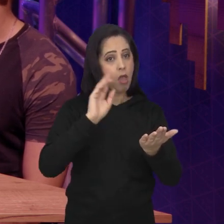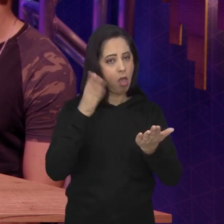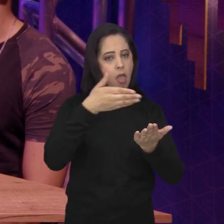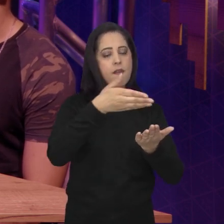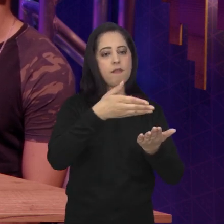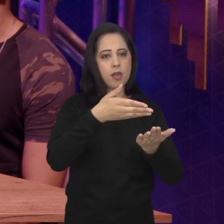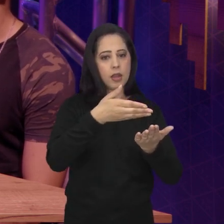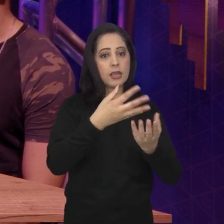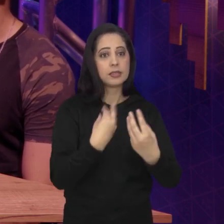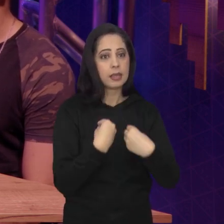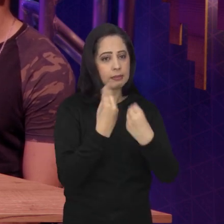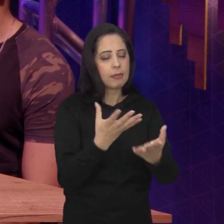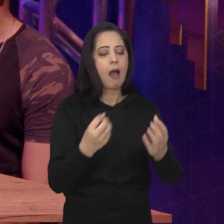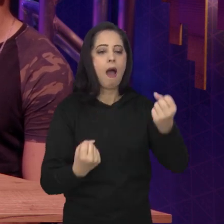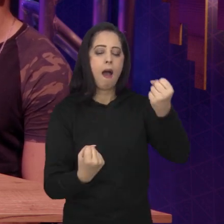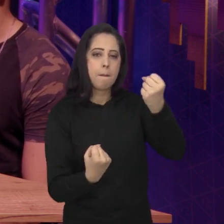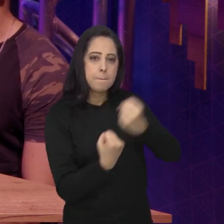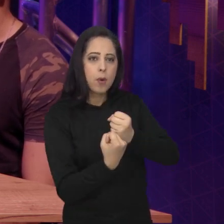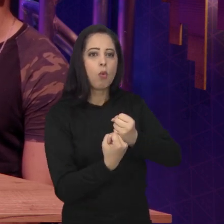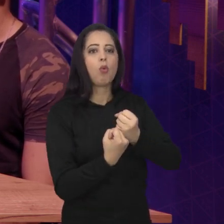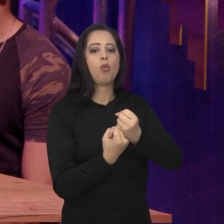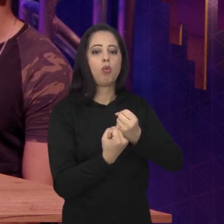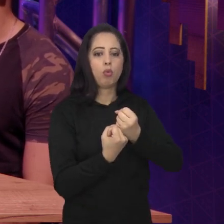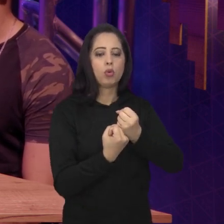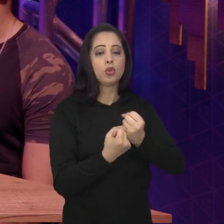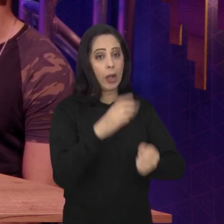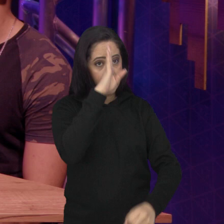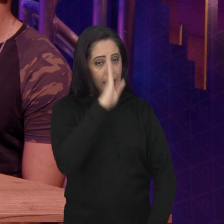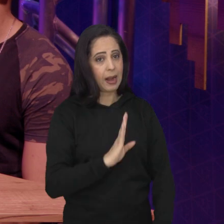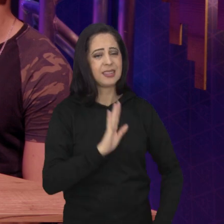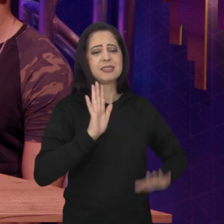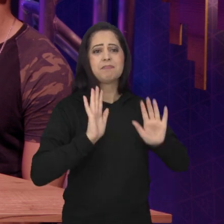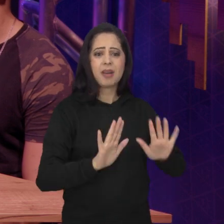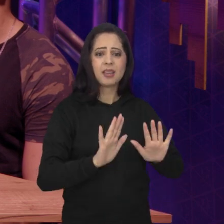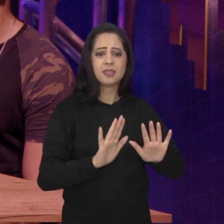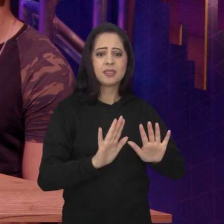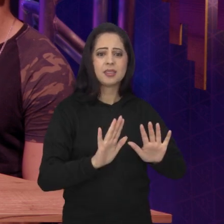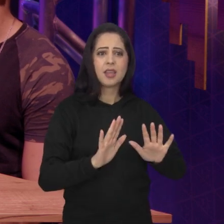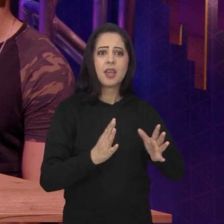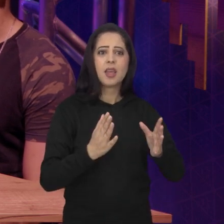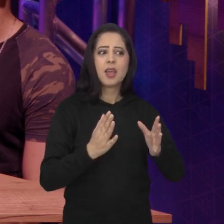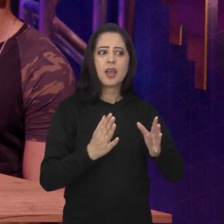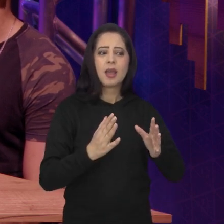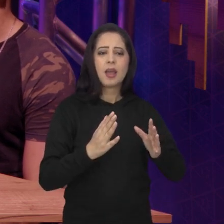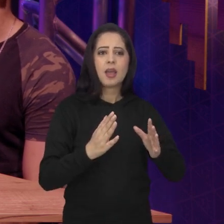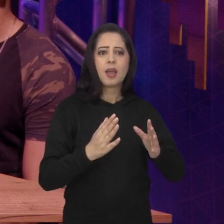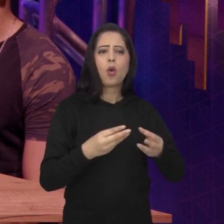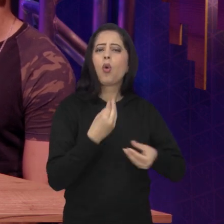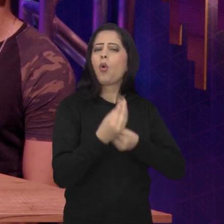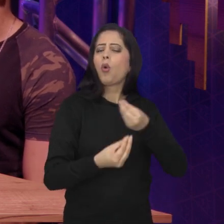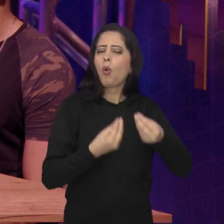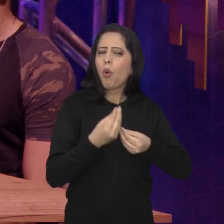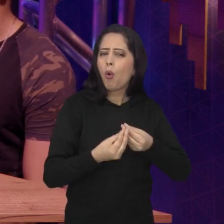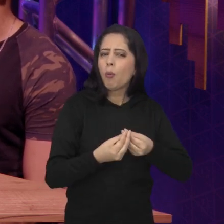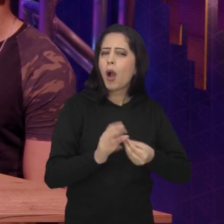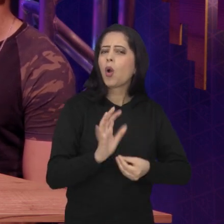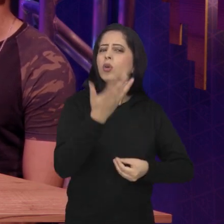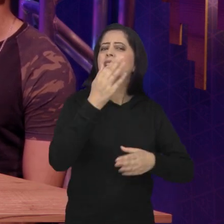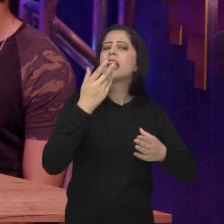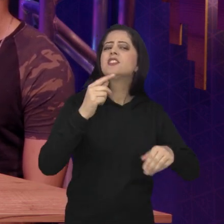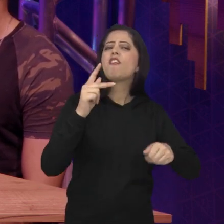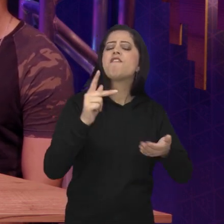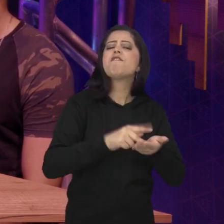que são centros que oferecem esse apoio e esse auxílio gratuito, mas como é que será que